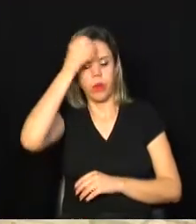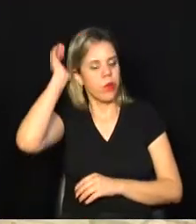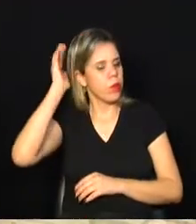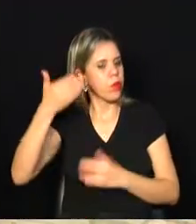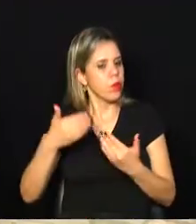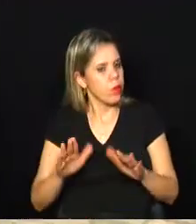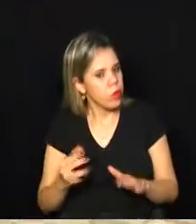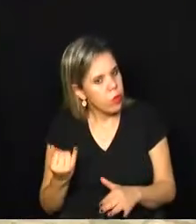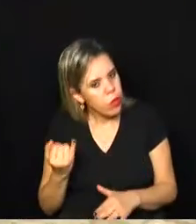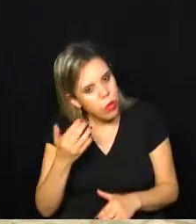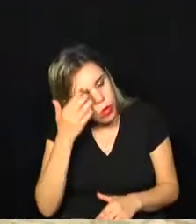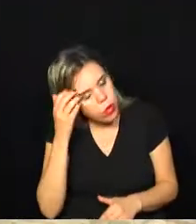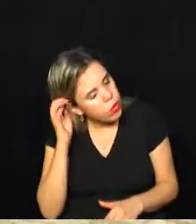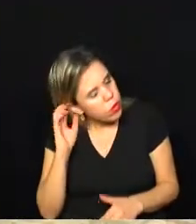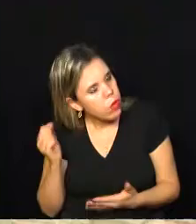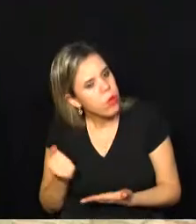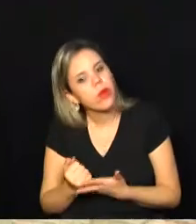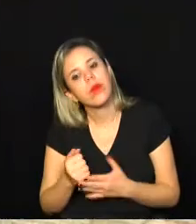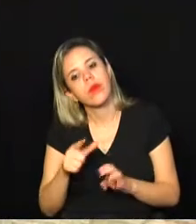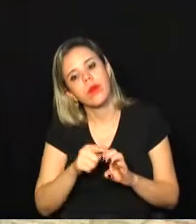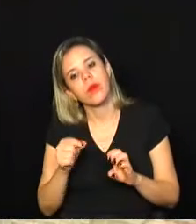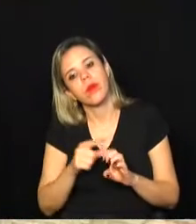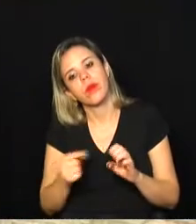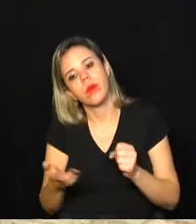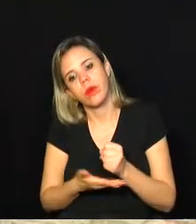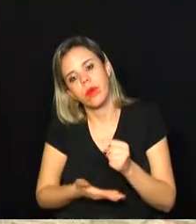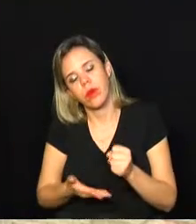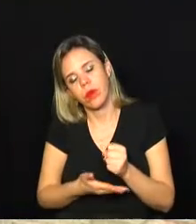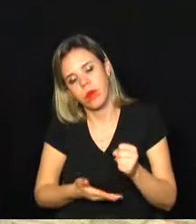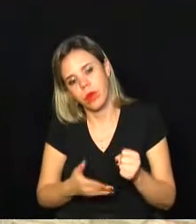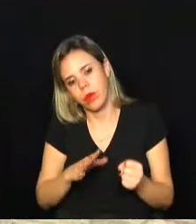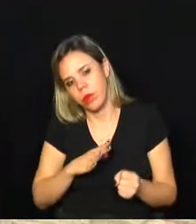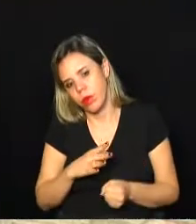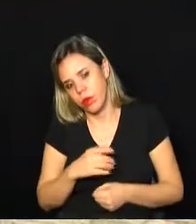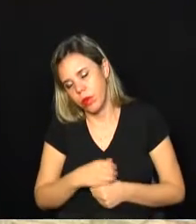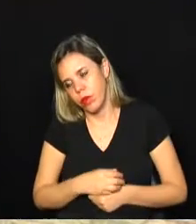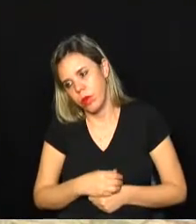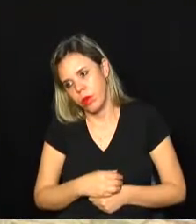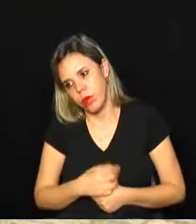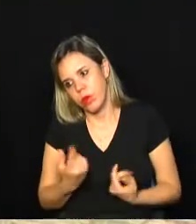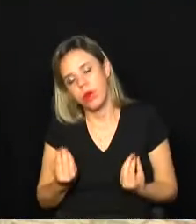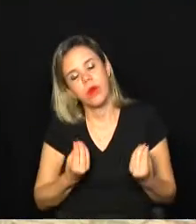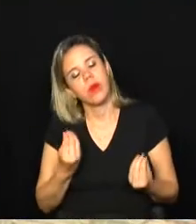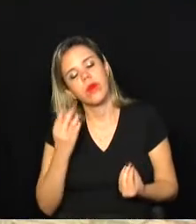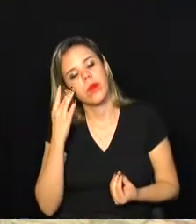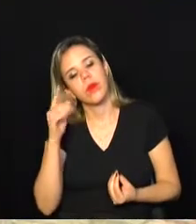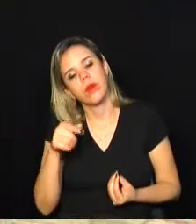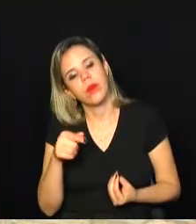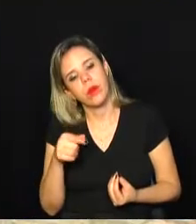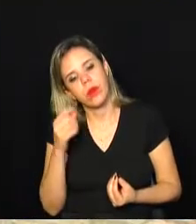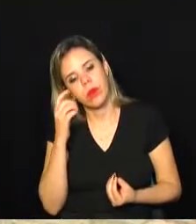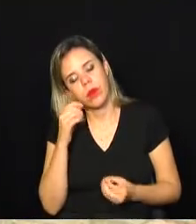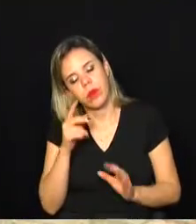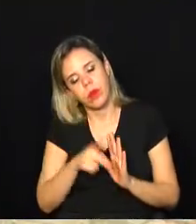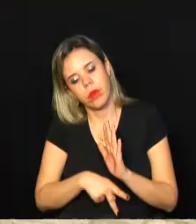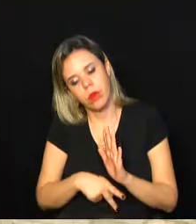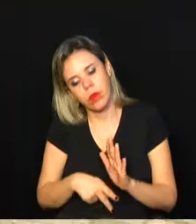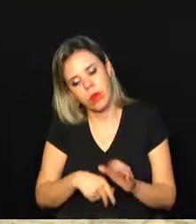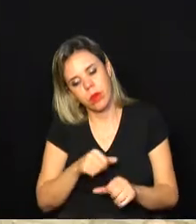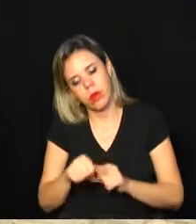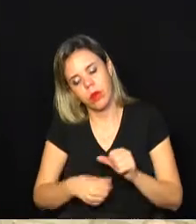como importante para os pequenos e micro empreendedores da cidade como que esse projeto